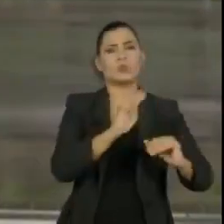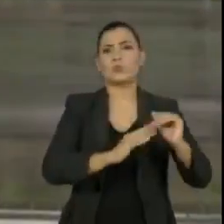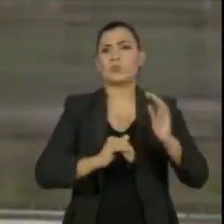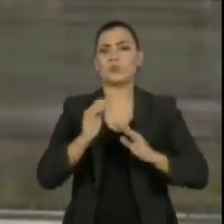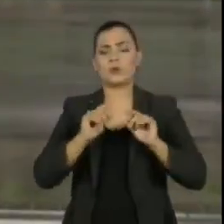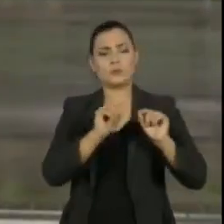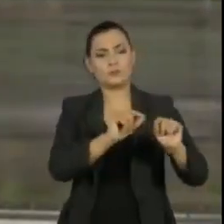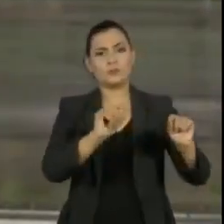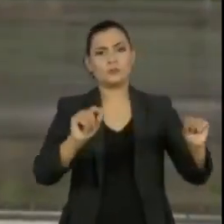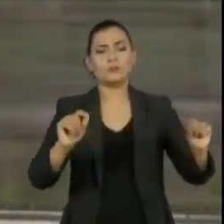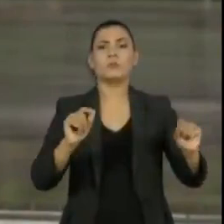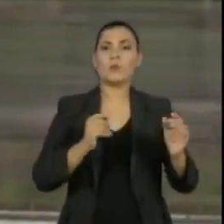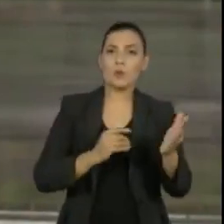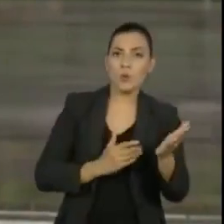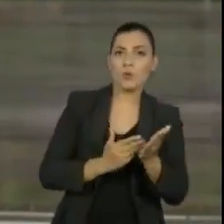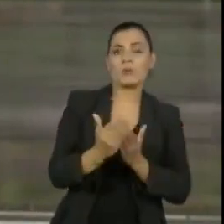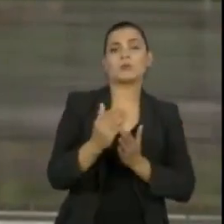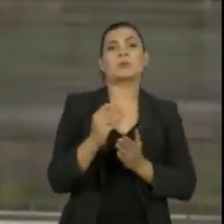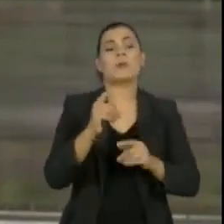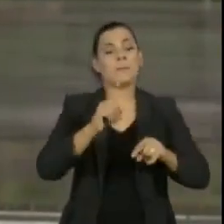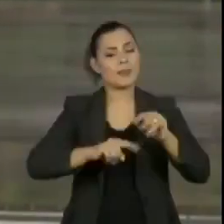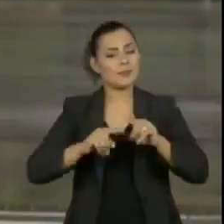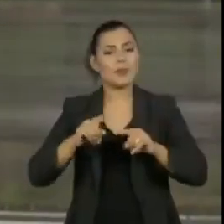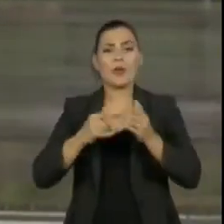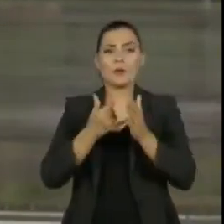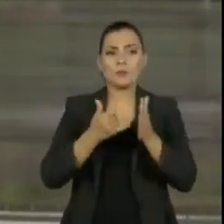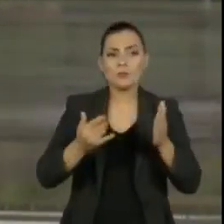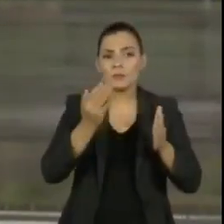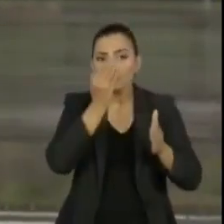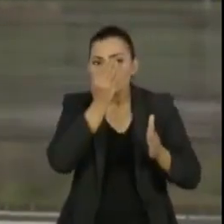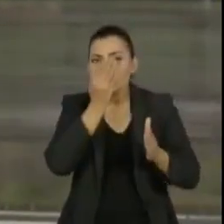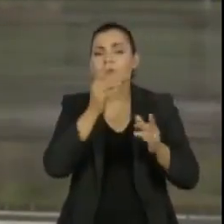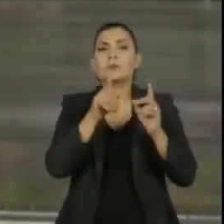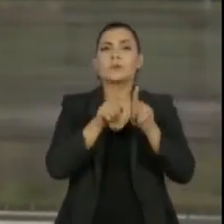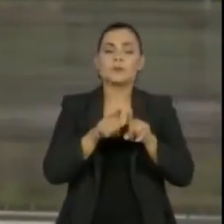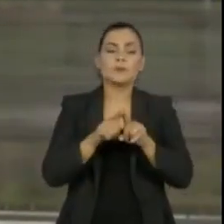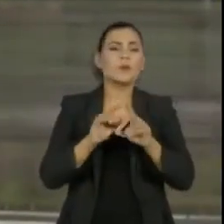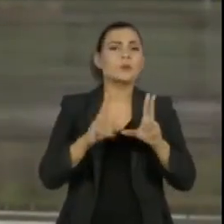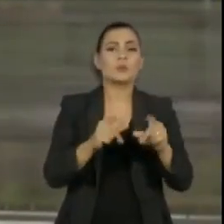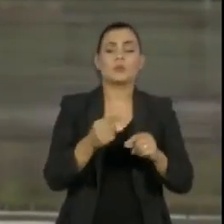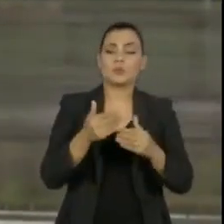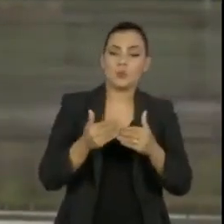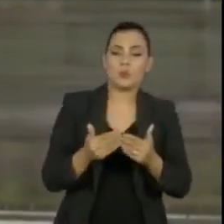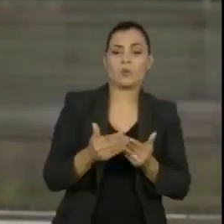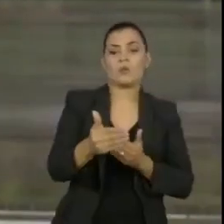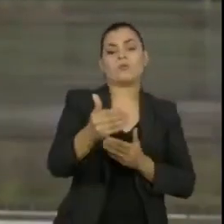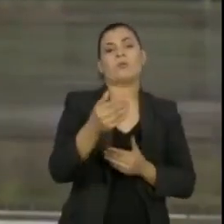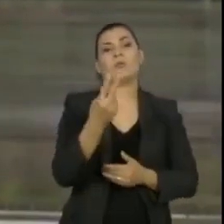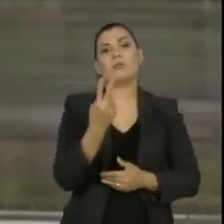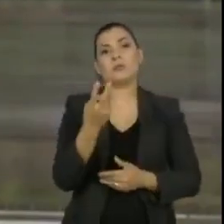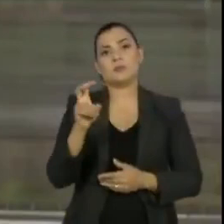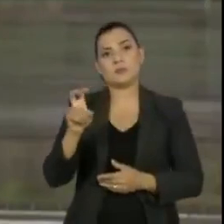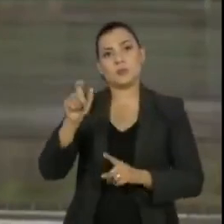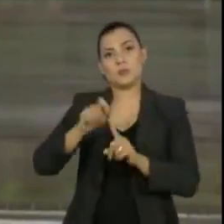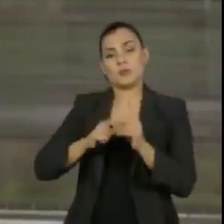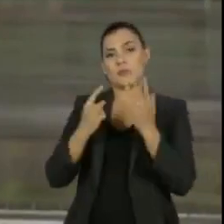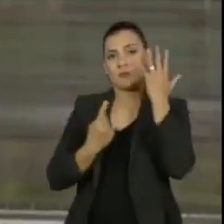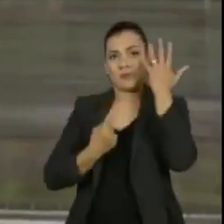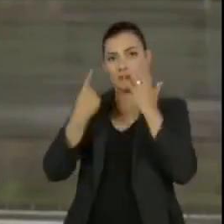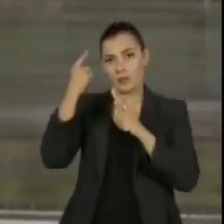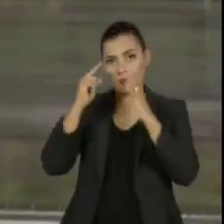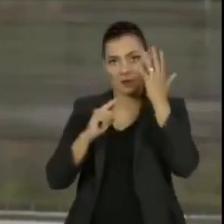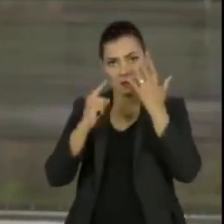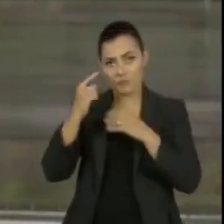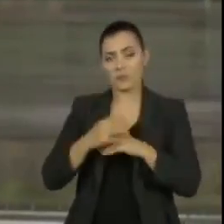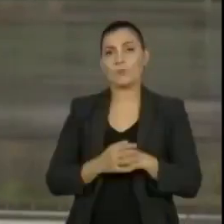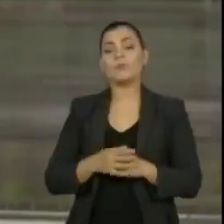saúde, os equipamentos, os respiradores e monitores no dia 25 de fevereiro. Se for